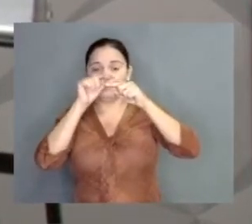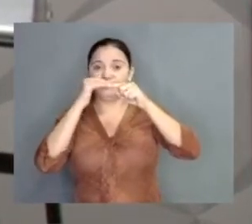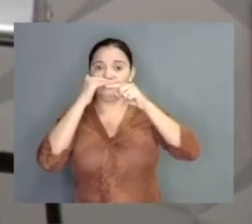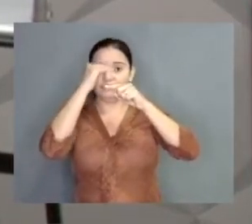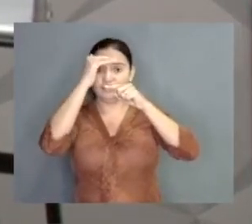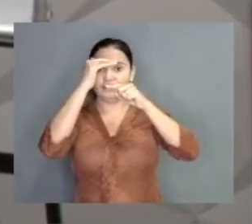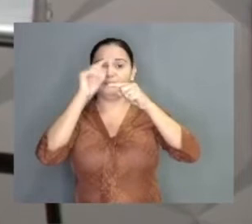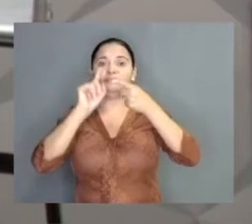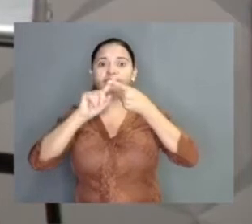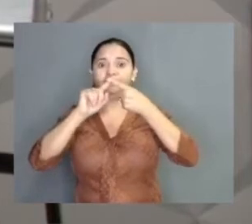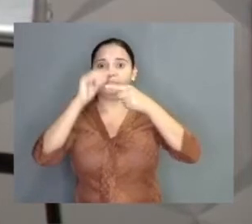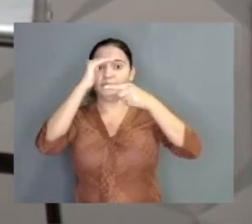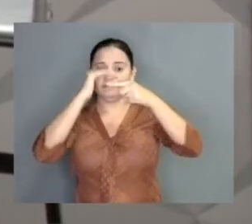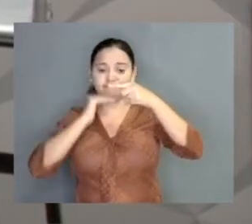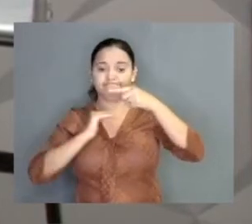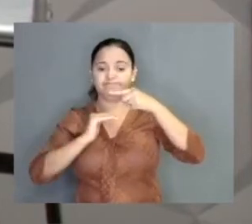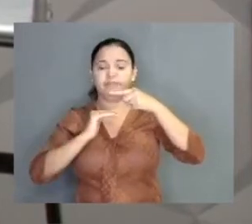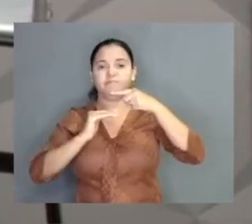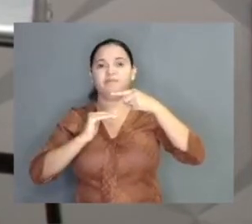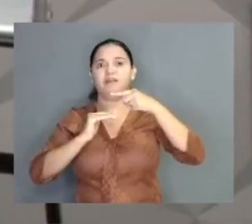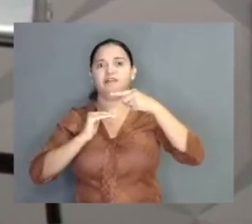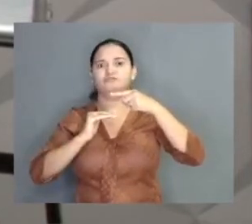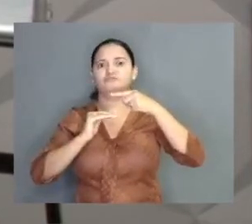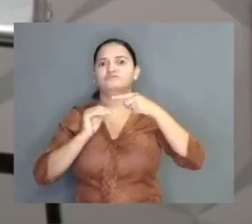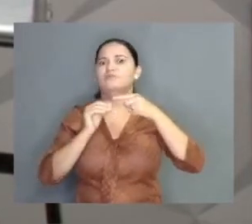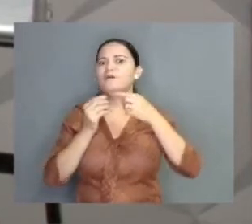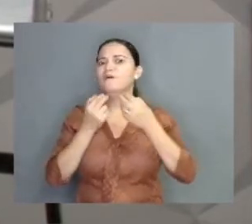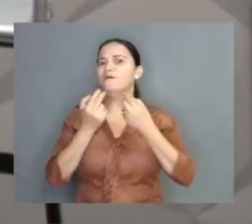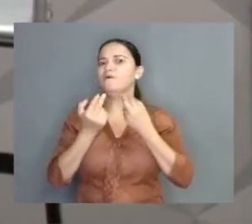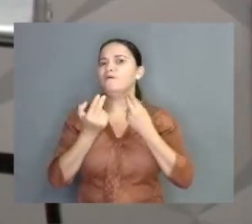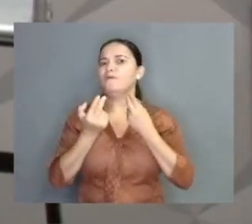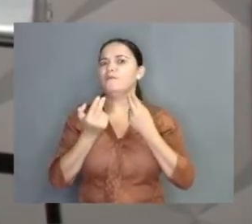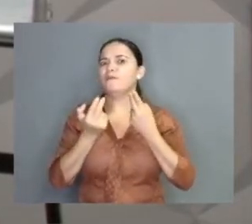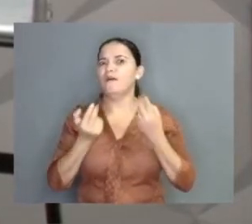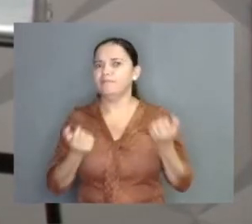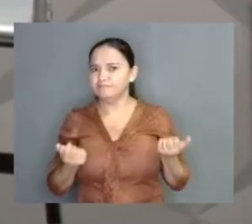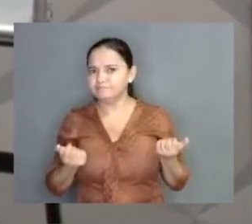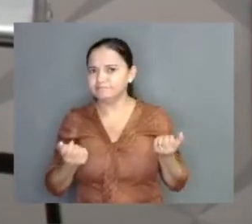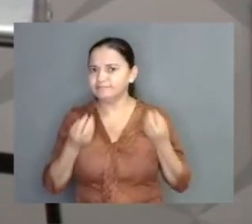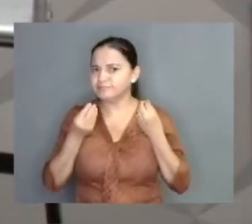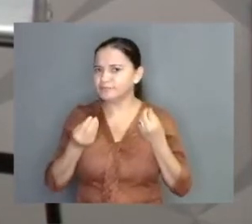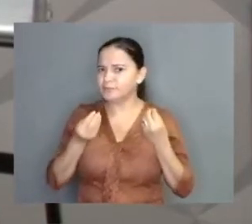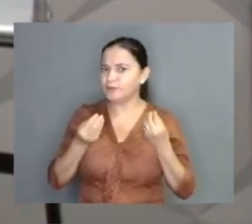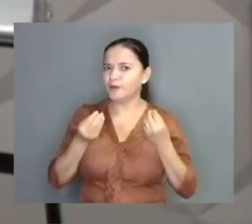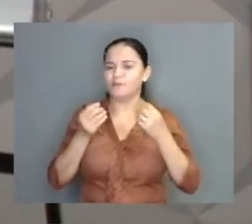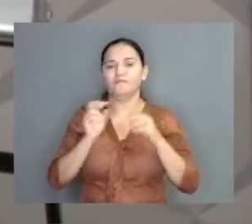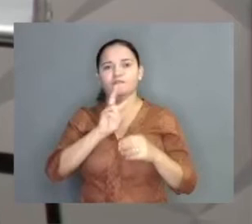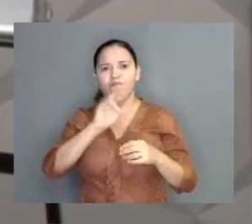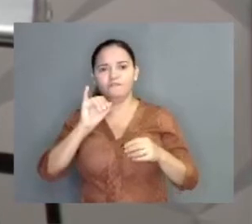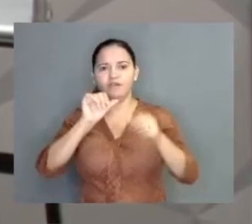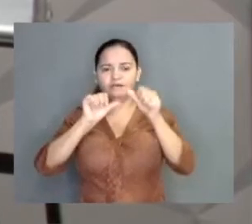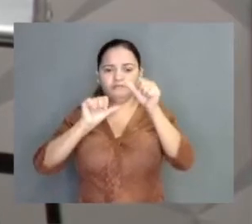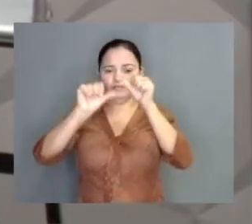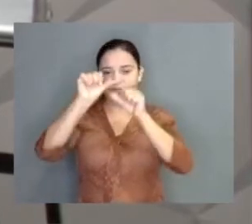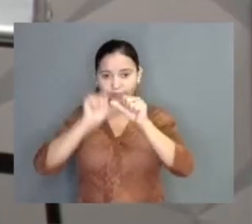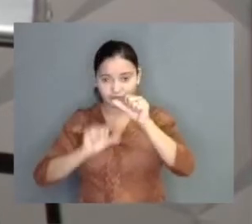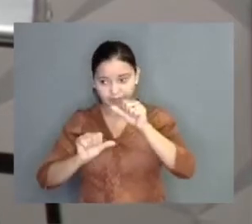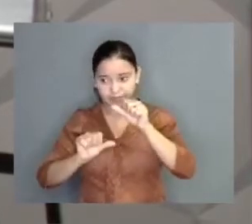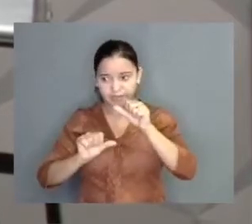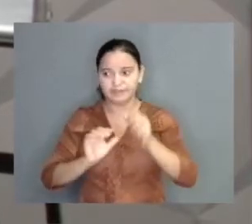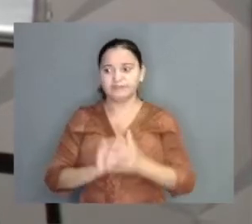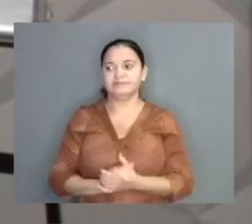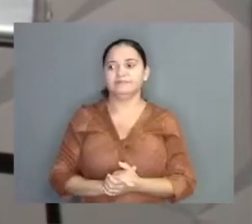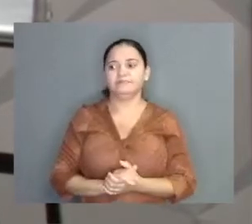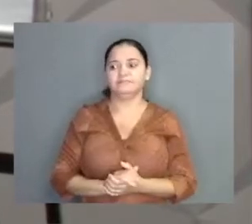o expoente em cima e embaixo. Então, os dois vão pagar o preço da inversão. Então, ó,